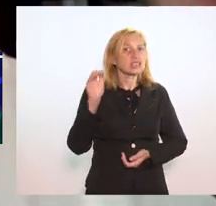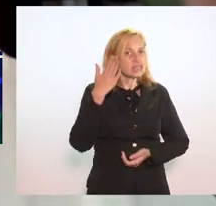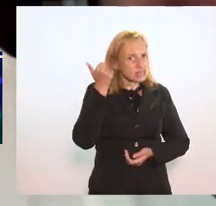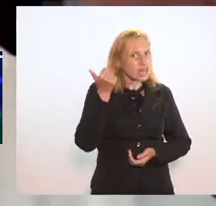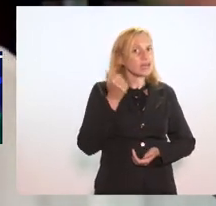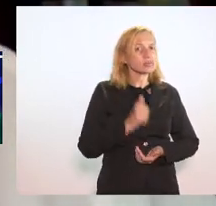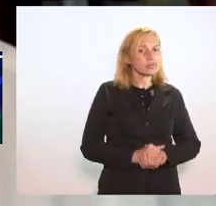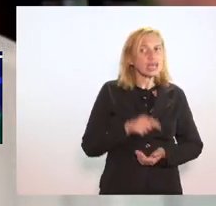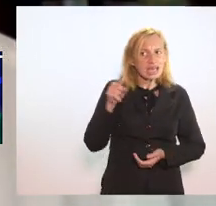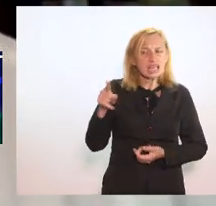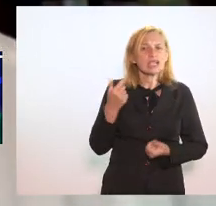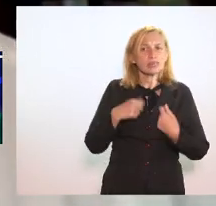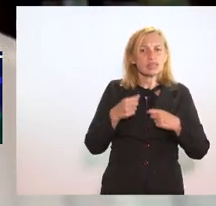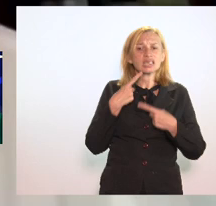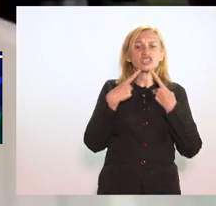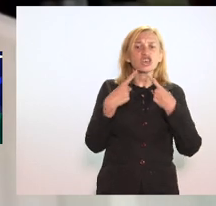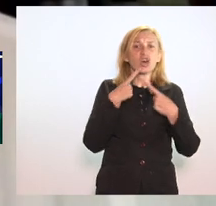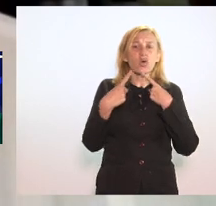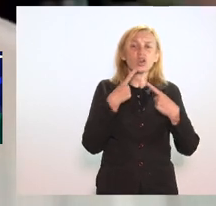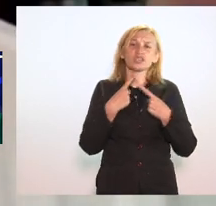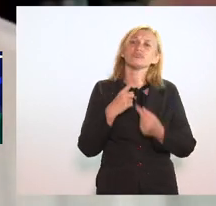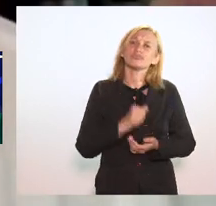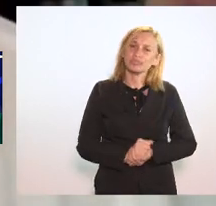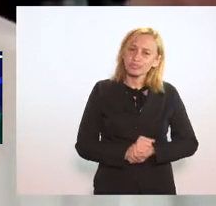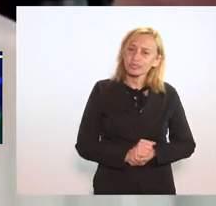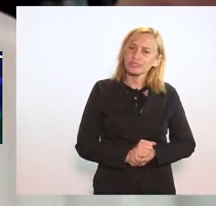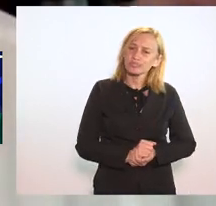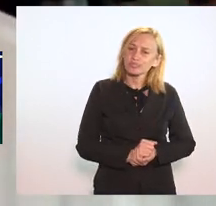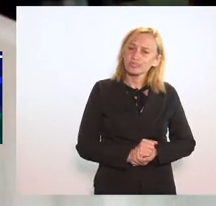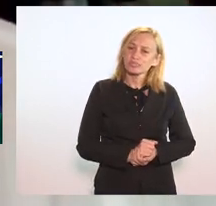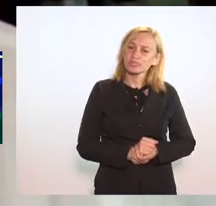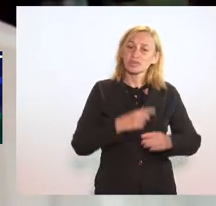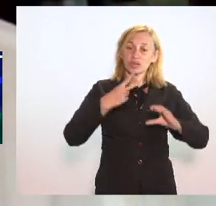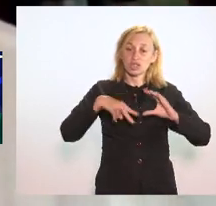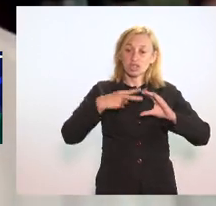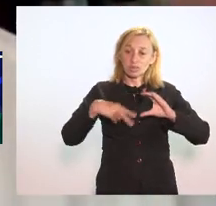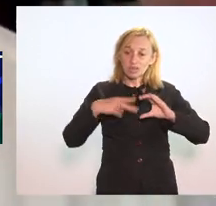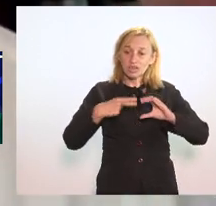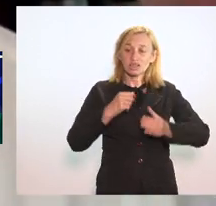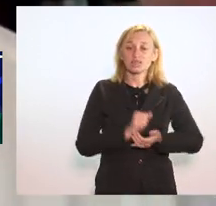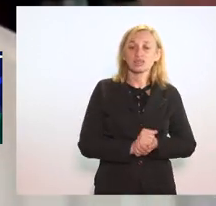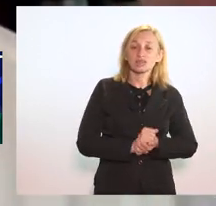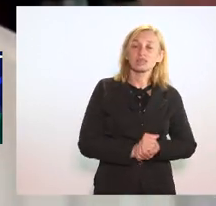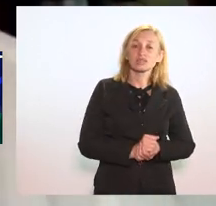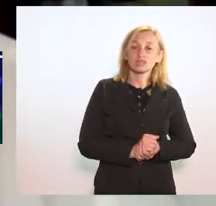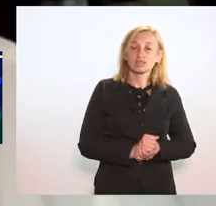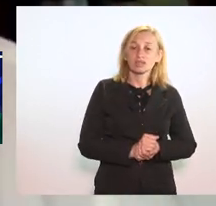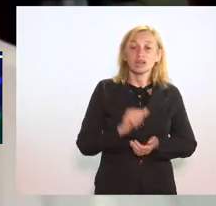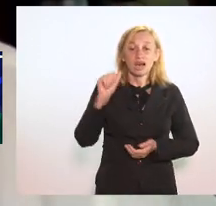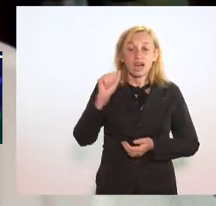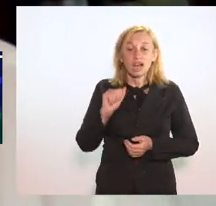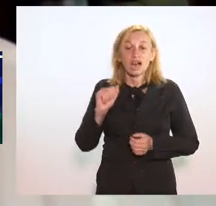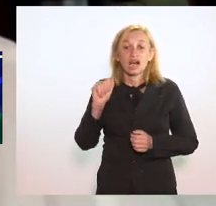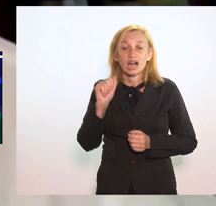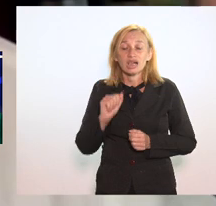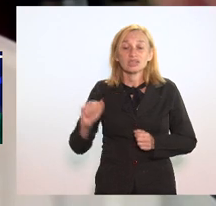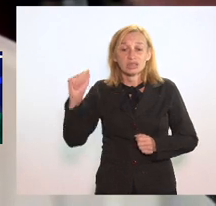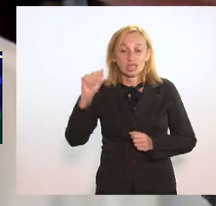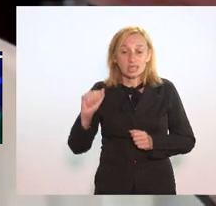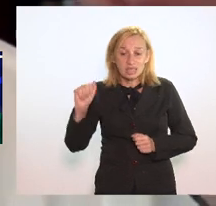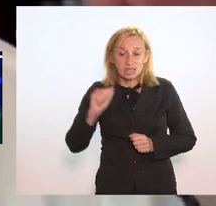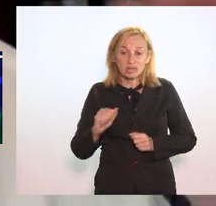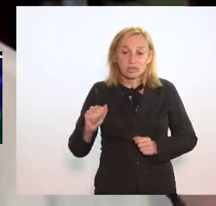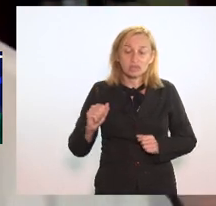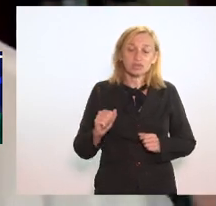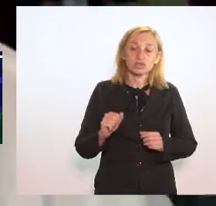aqui precisa tá dialogando com a ponta com as suas câmaras de vereadores quais as suas moradores com